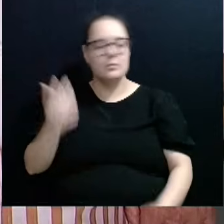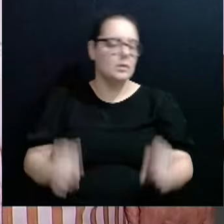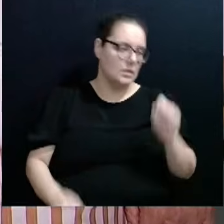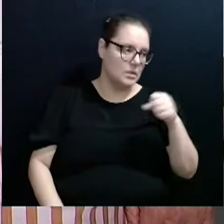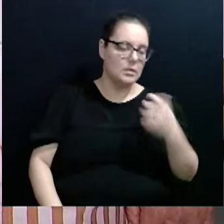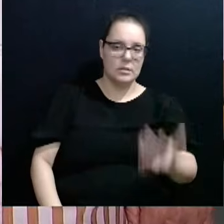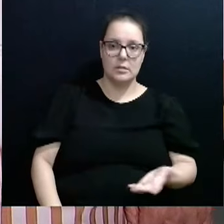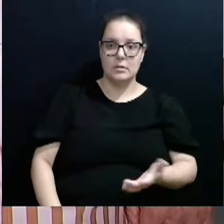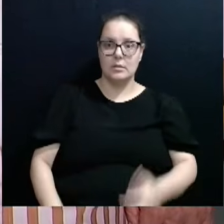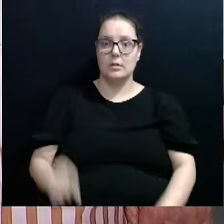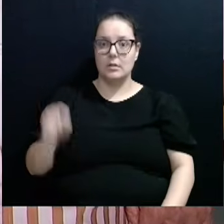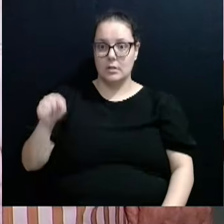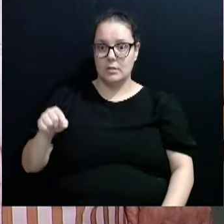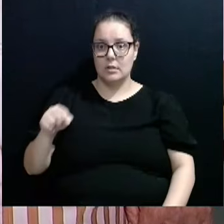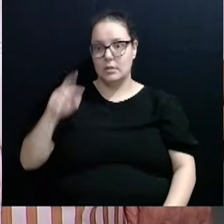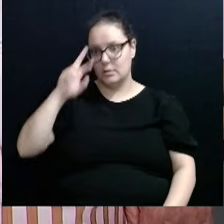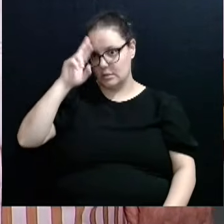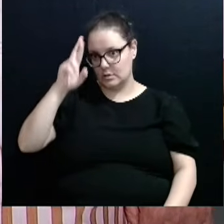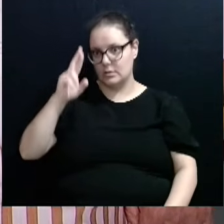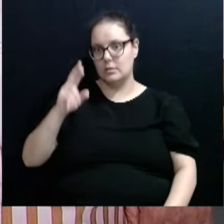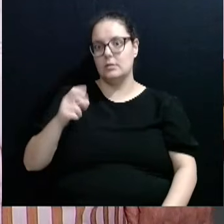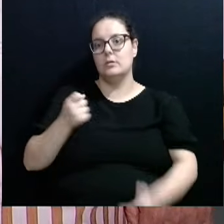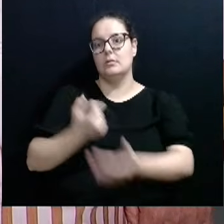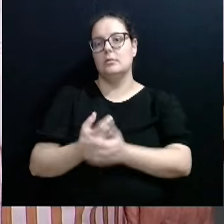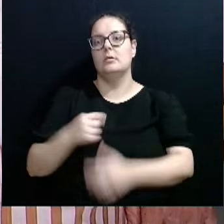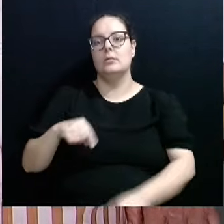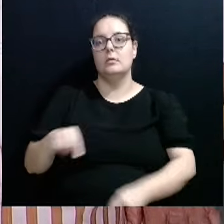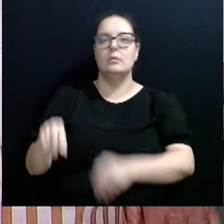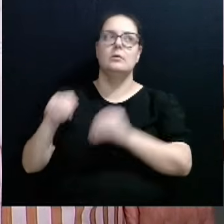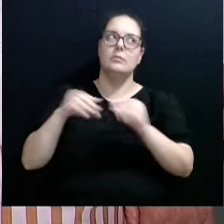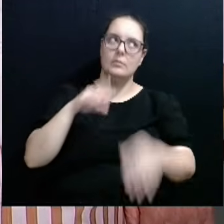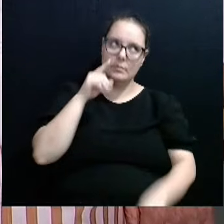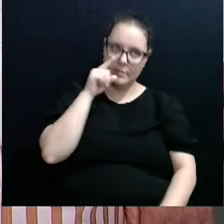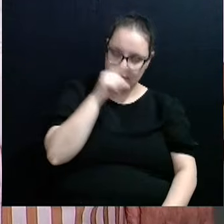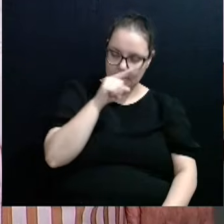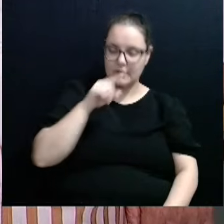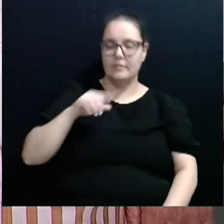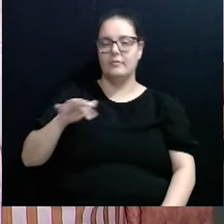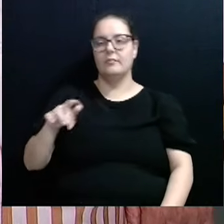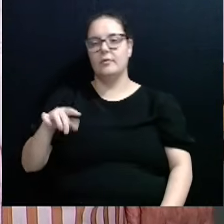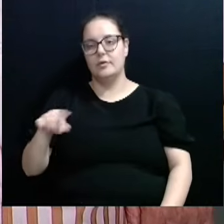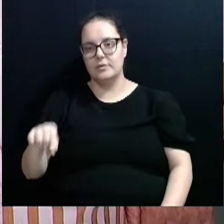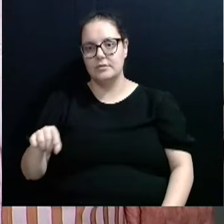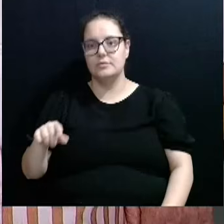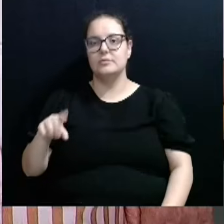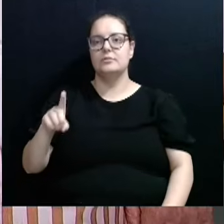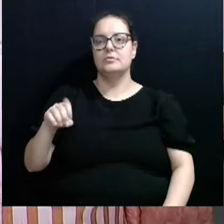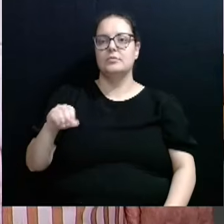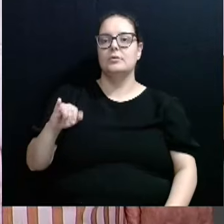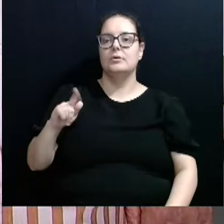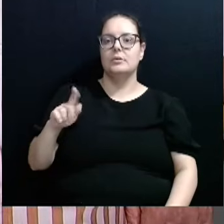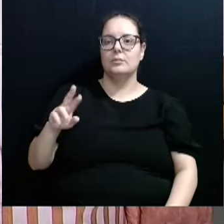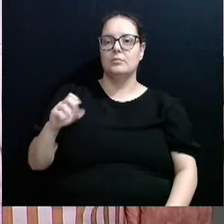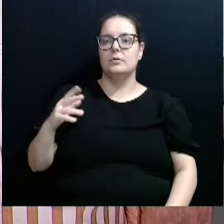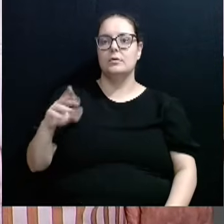senhor comprou, vai para lá. Olha. Né? E peça assim que tem, ele fez em